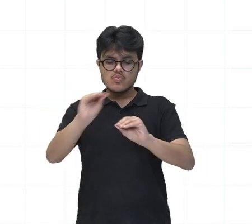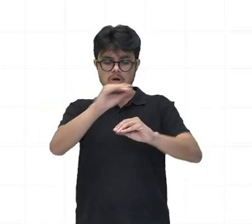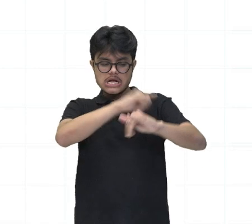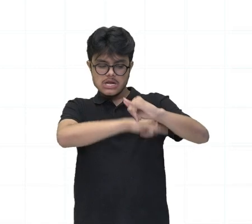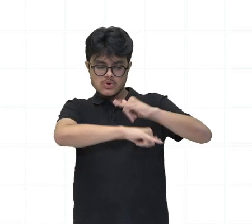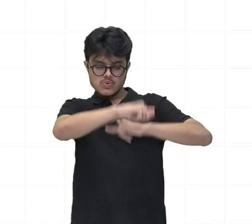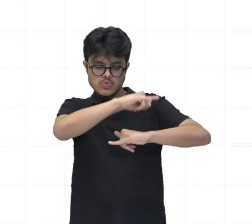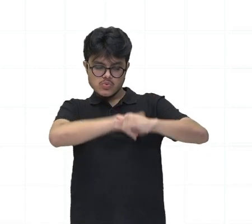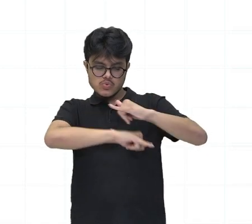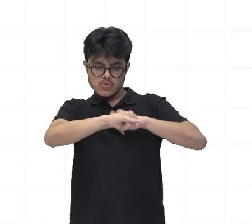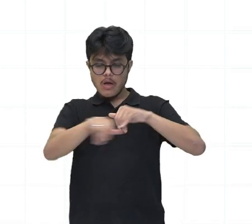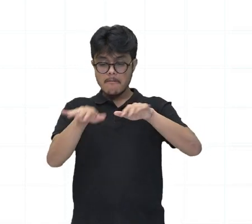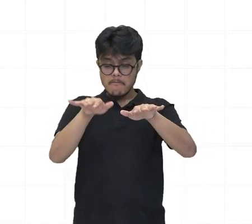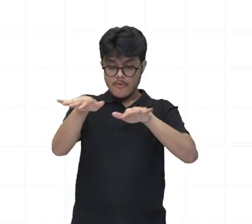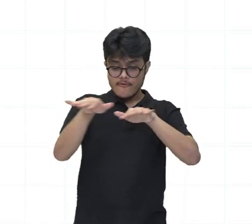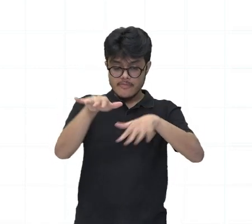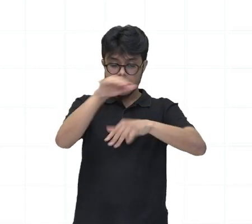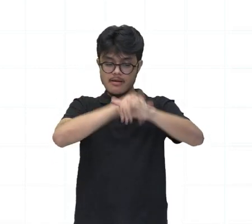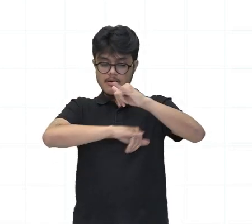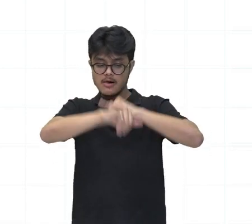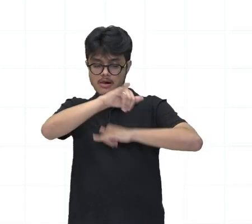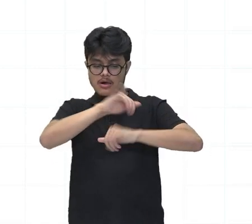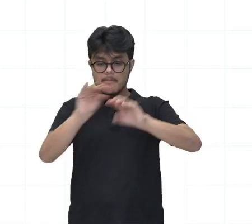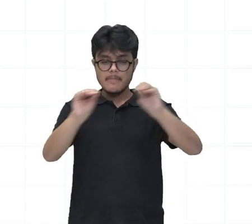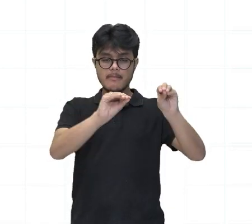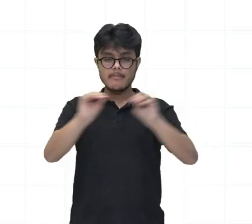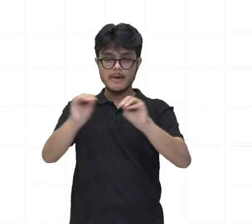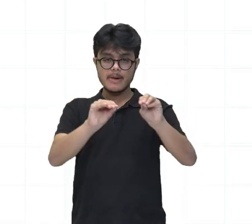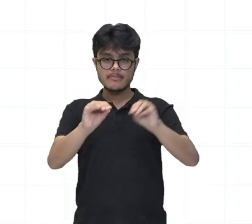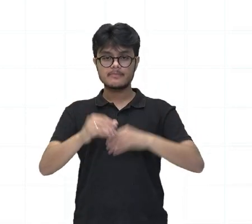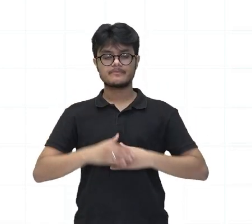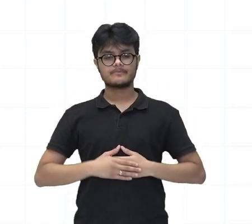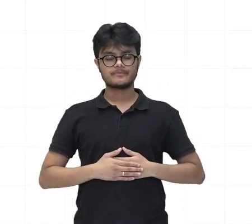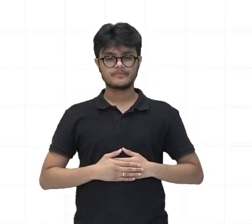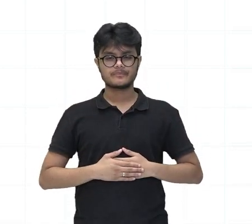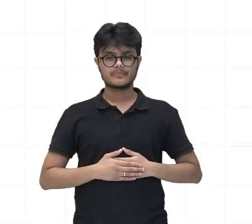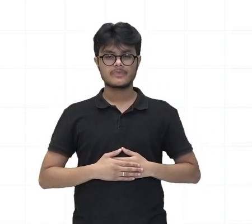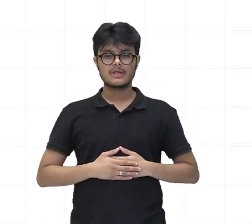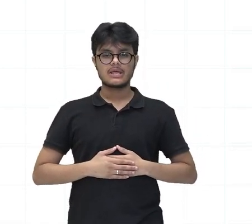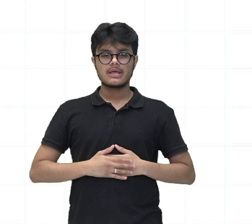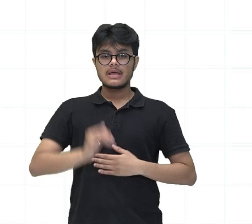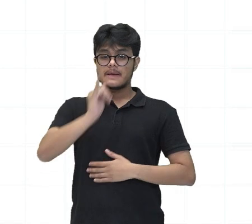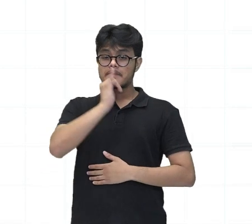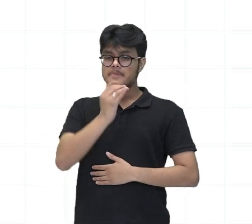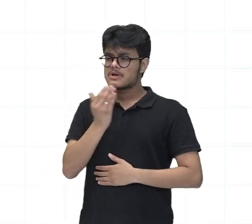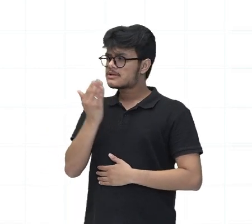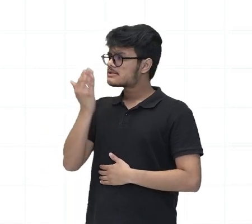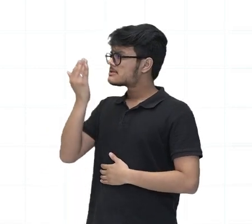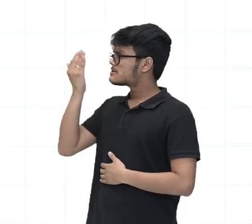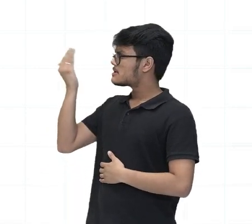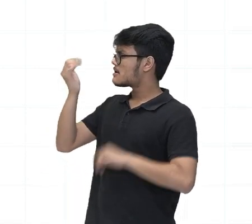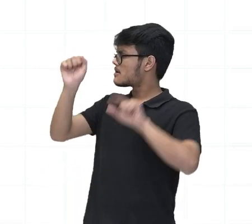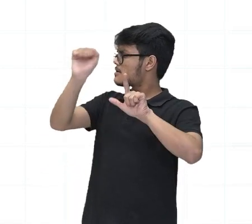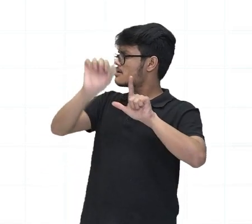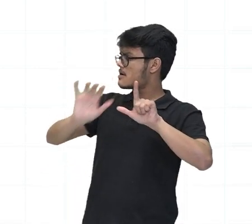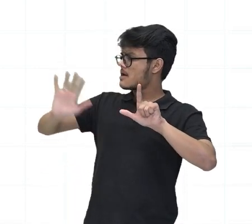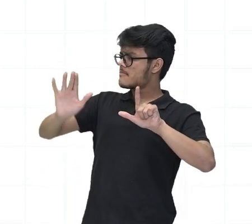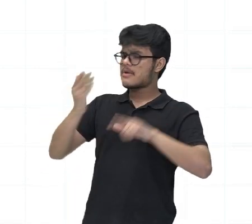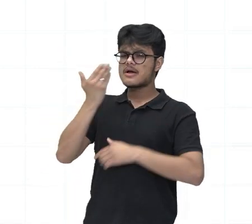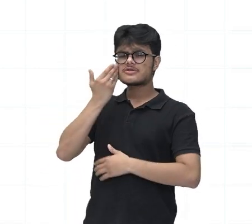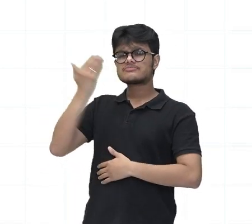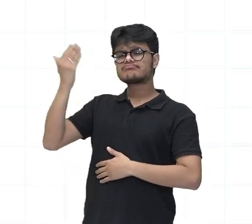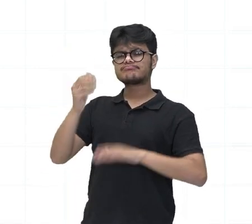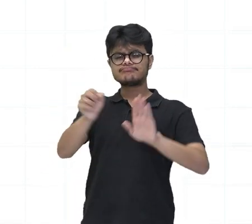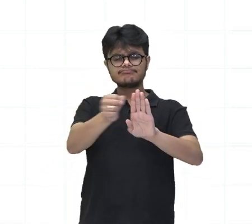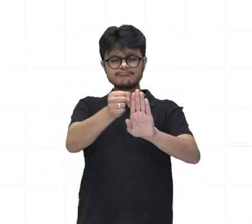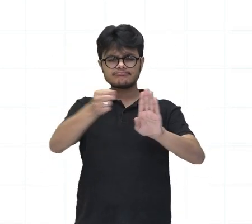em movimento. Então, nós temos aí no exemplo, na ilustração de uma geladeira,